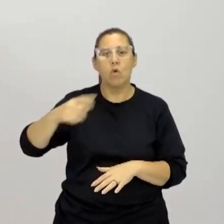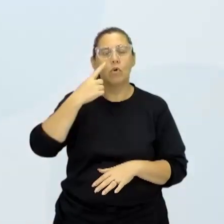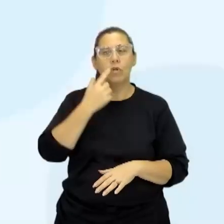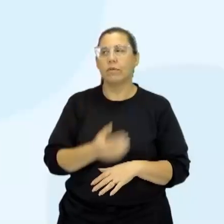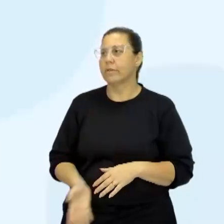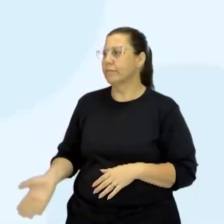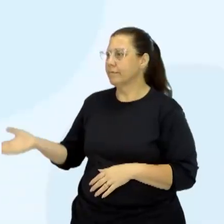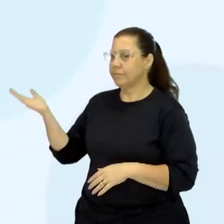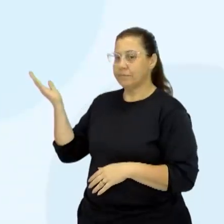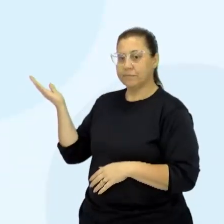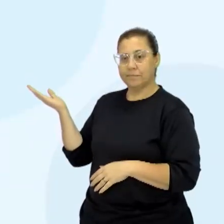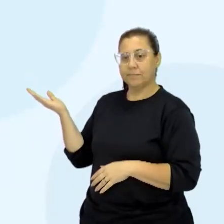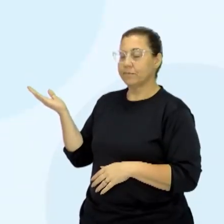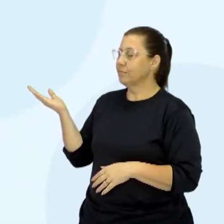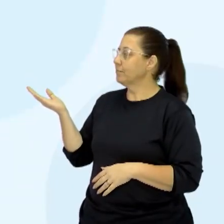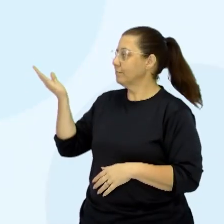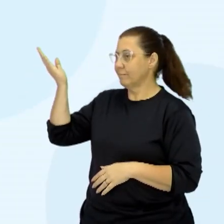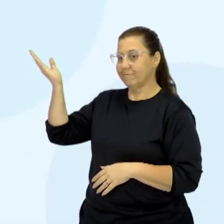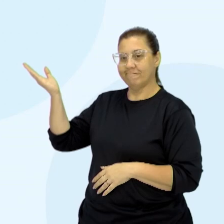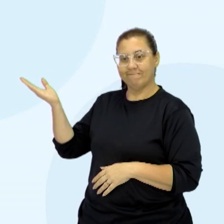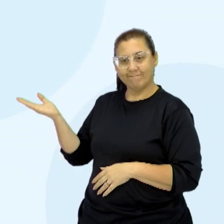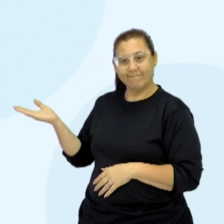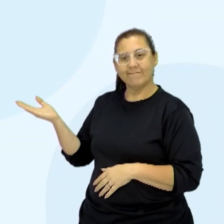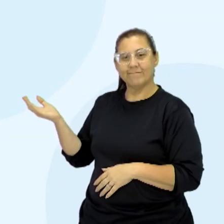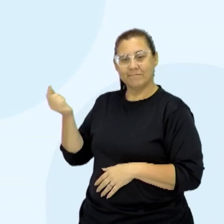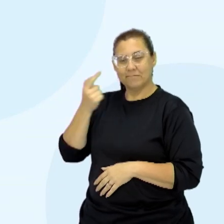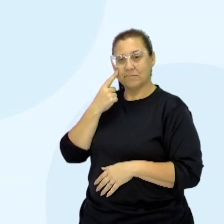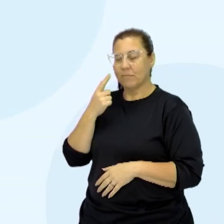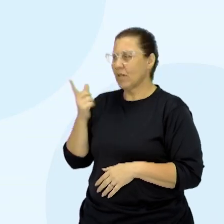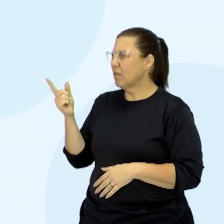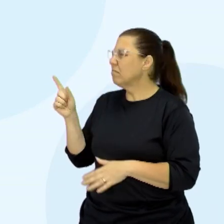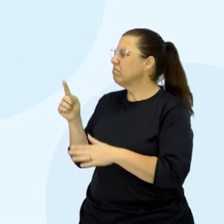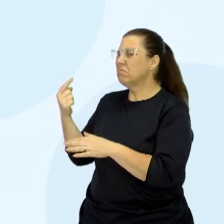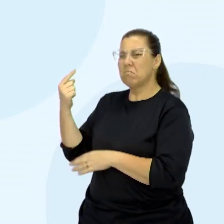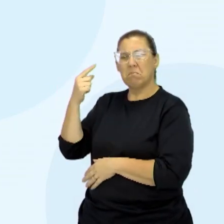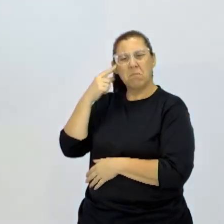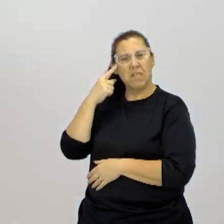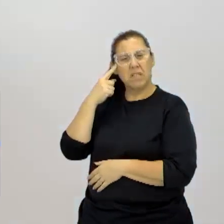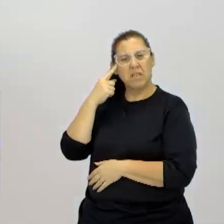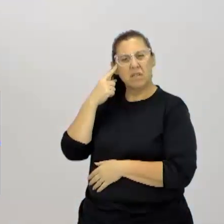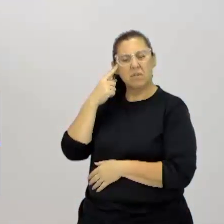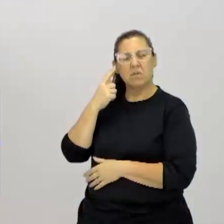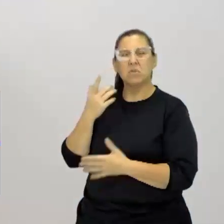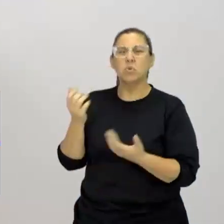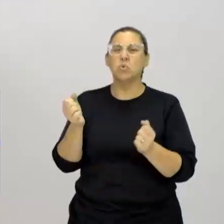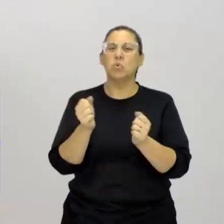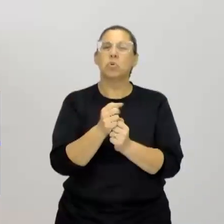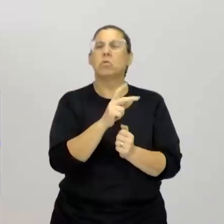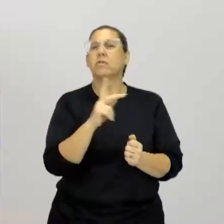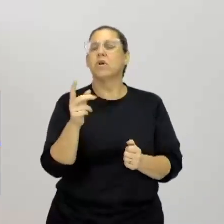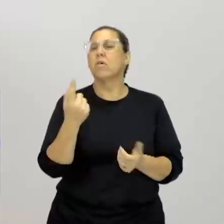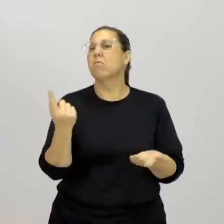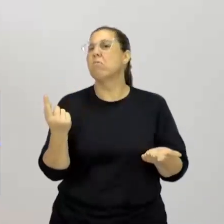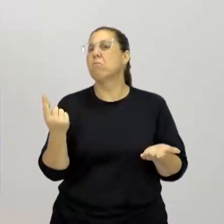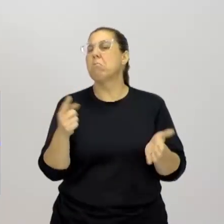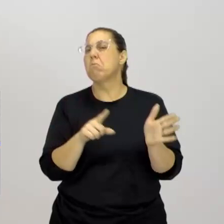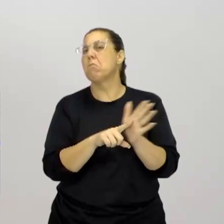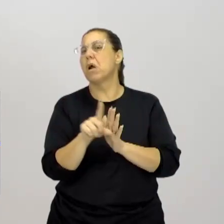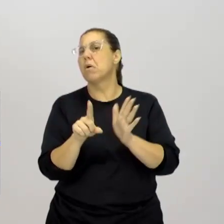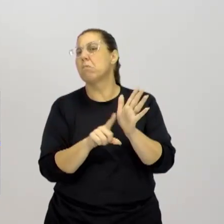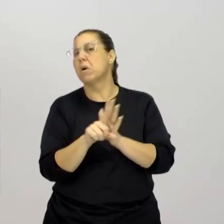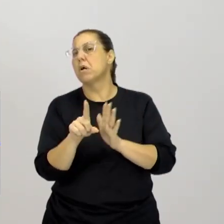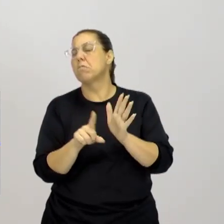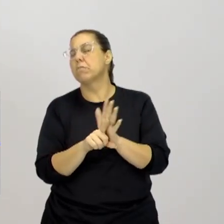aqui, a gente pode fazer vários questionamentos e fica aí para o professor, né, na sala de aula, fazer justamente